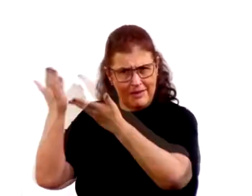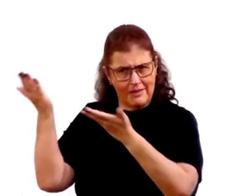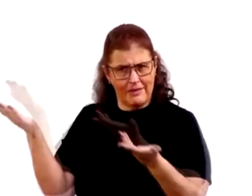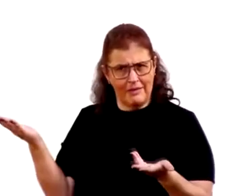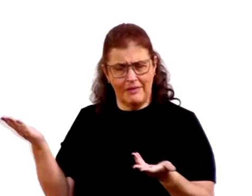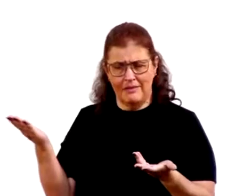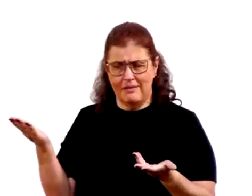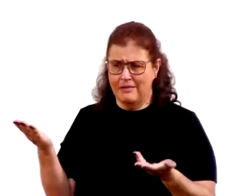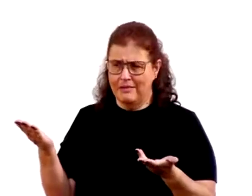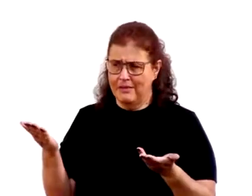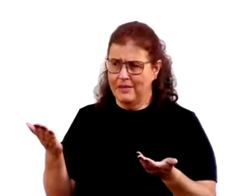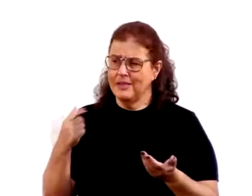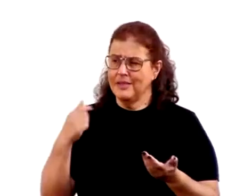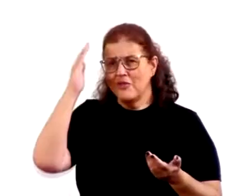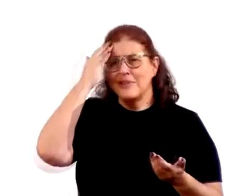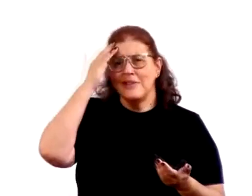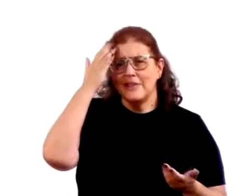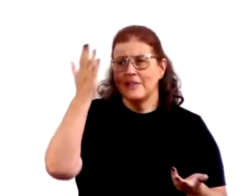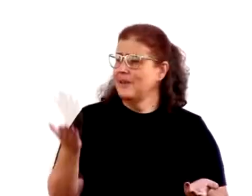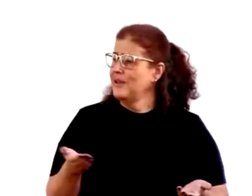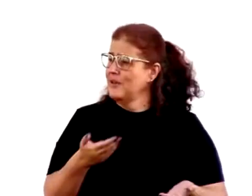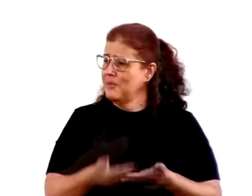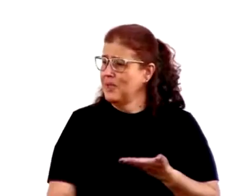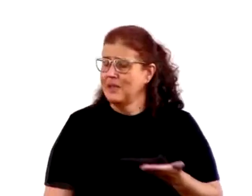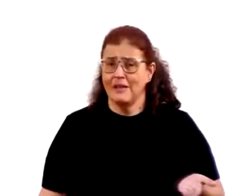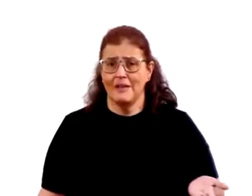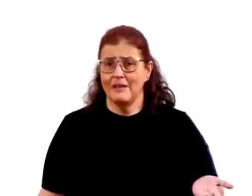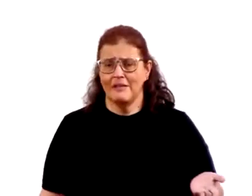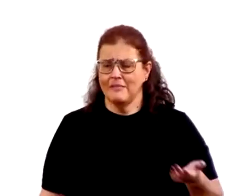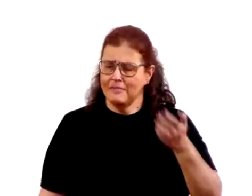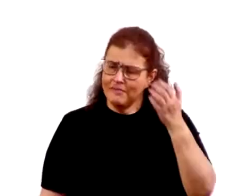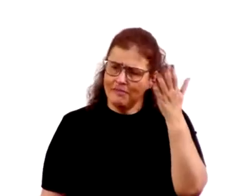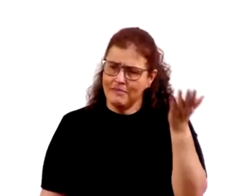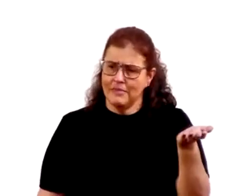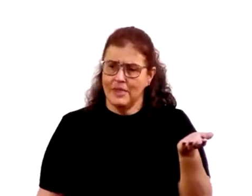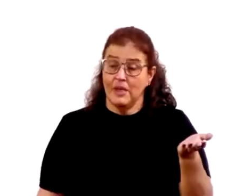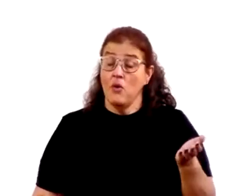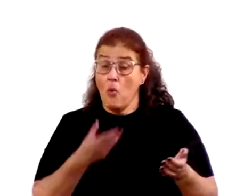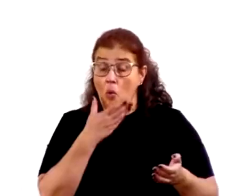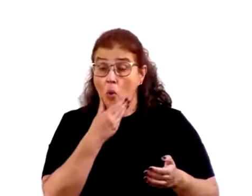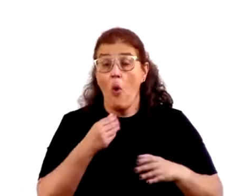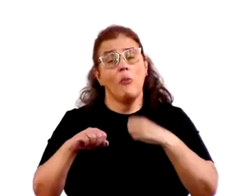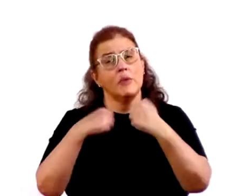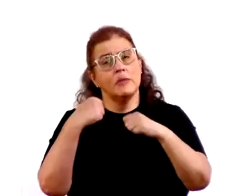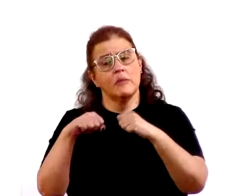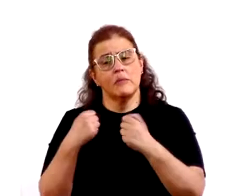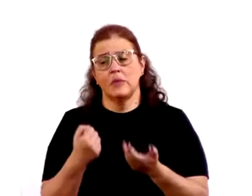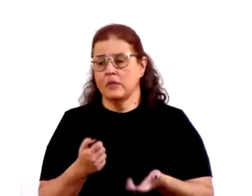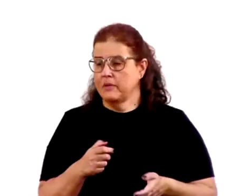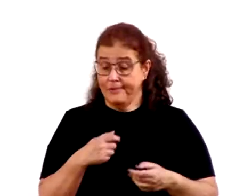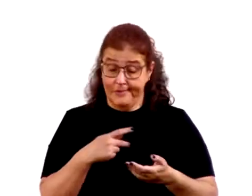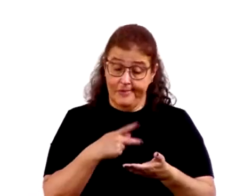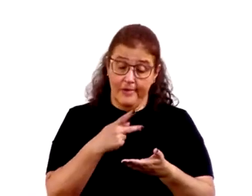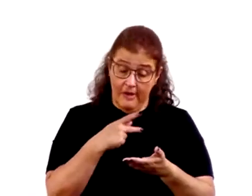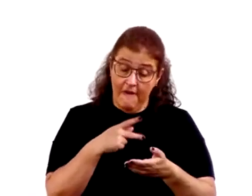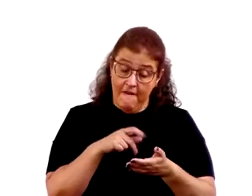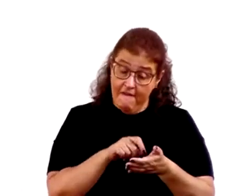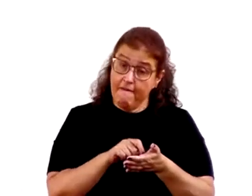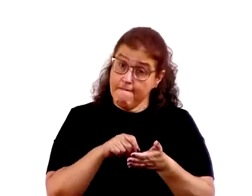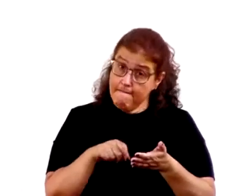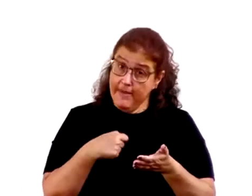alguma coisa que eu jamais vou entender? Veja, o salmista não alivia muito isso, mas nos dá